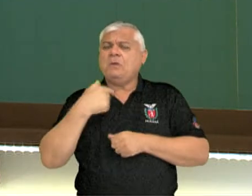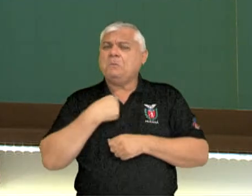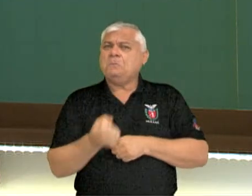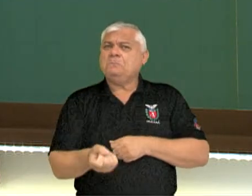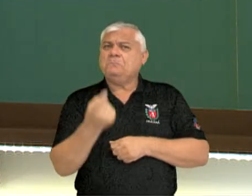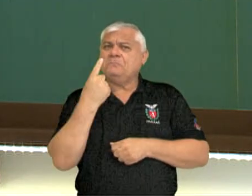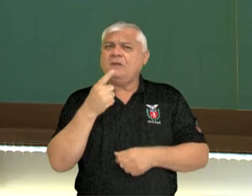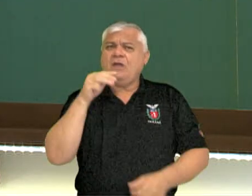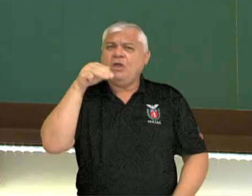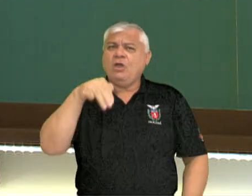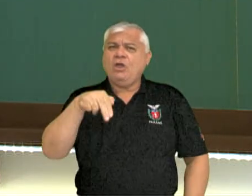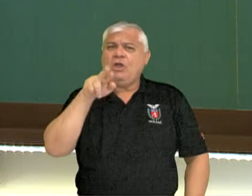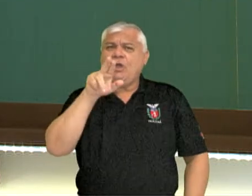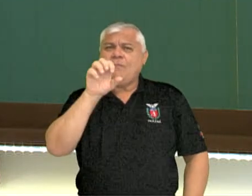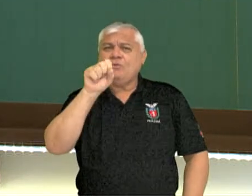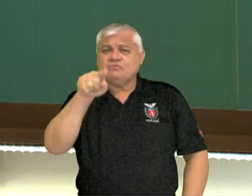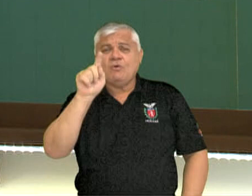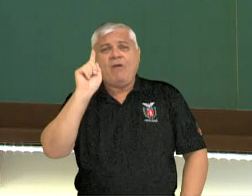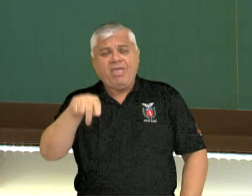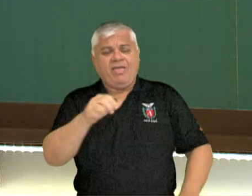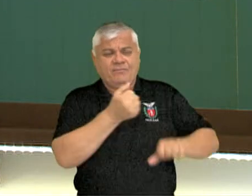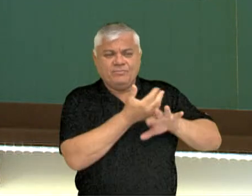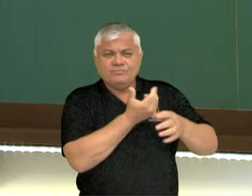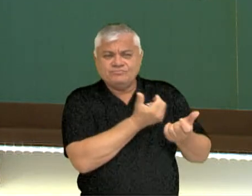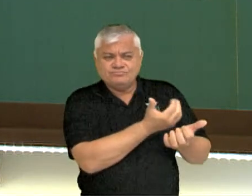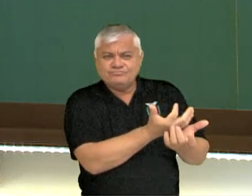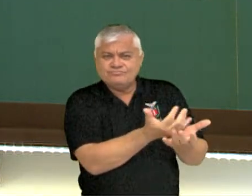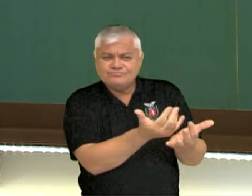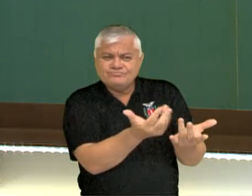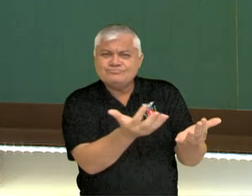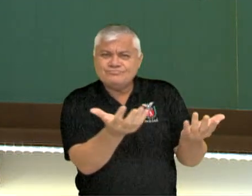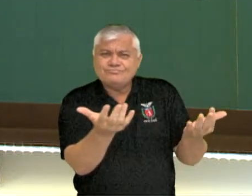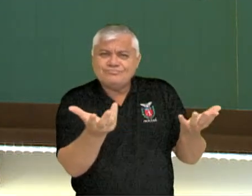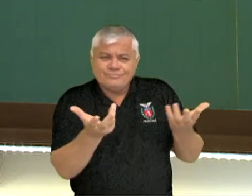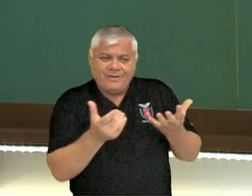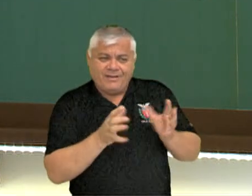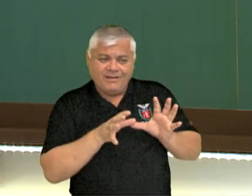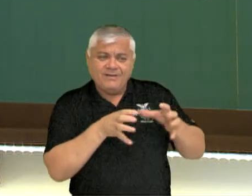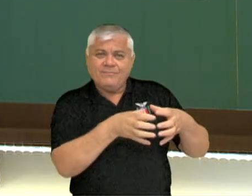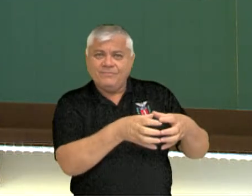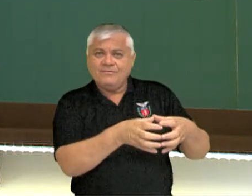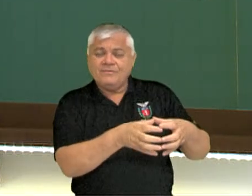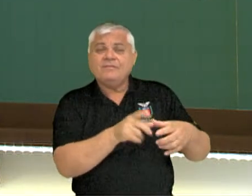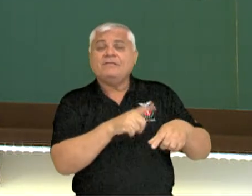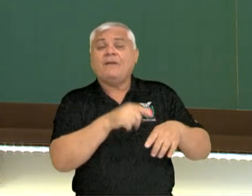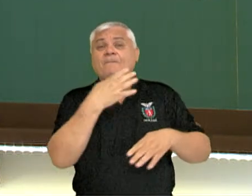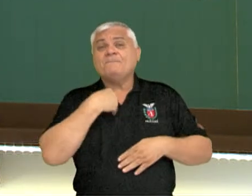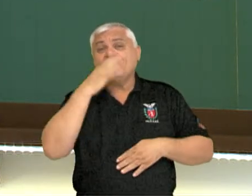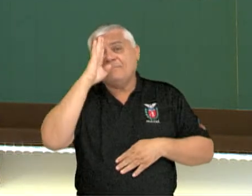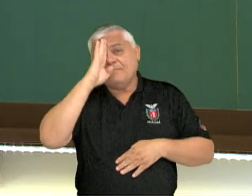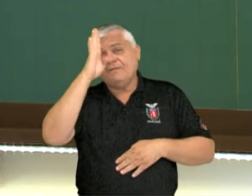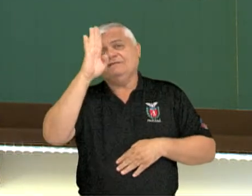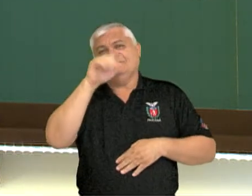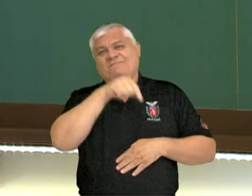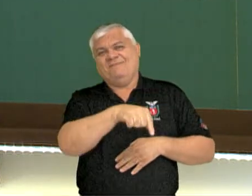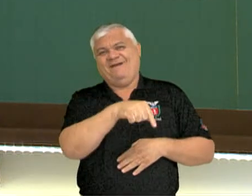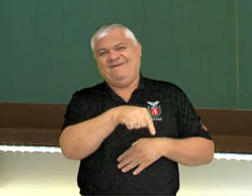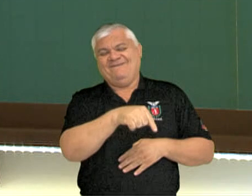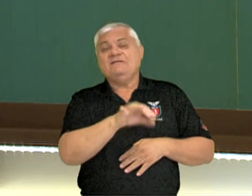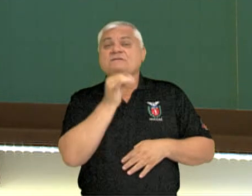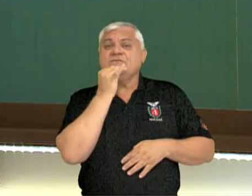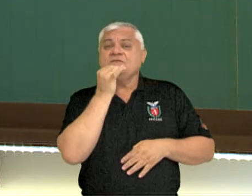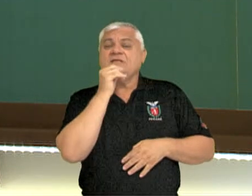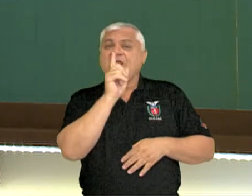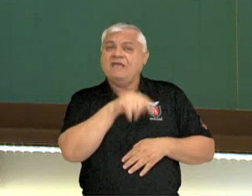às briófitas, que são as plantas que a gente está estudando. Porque esses musgos são os principais representantes